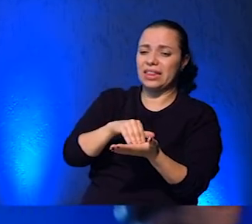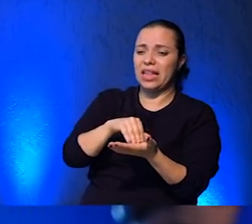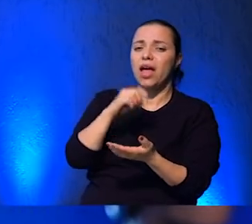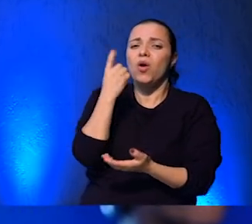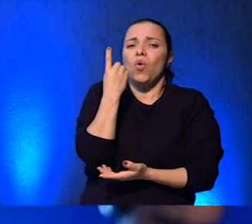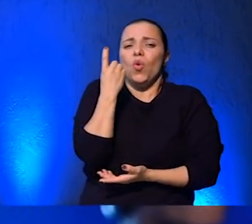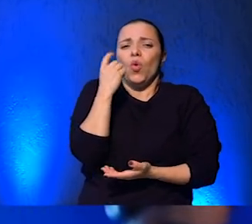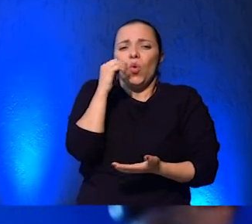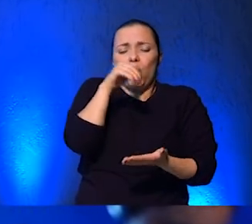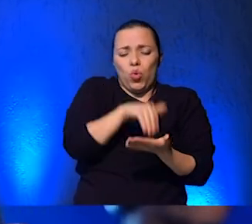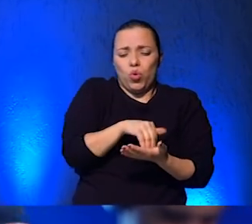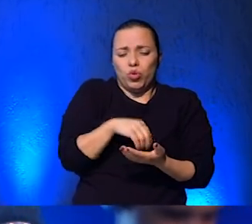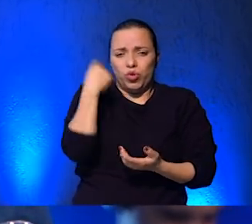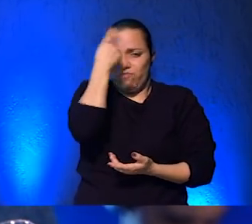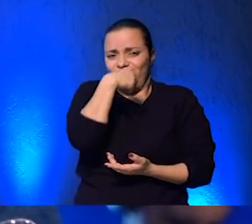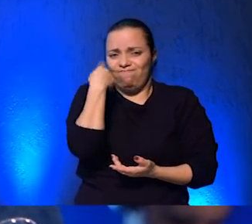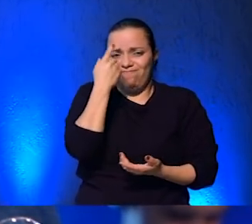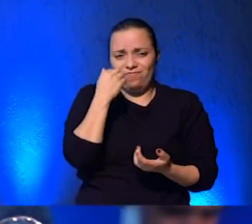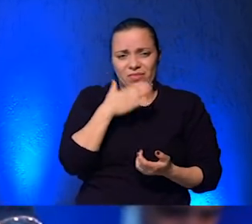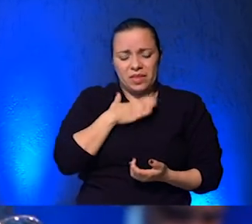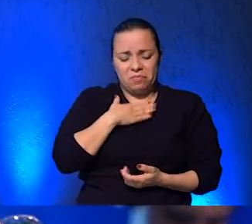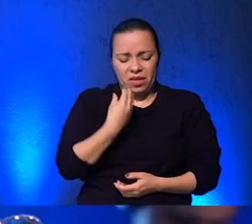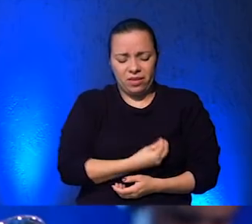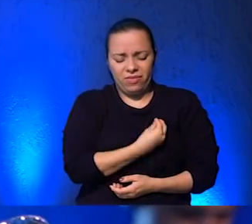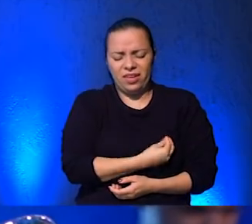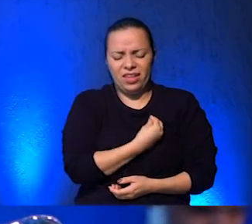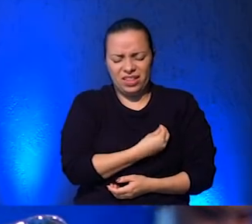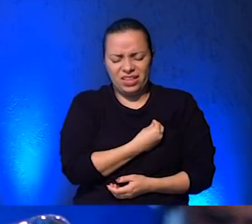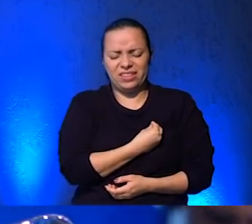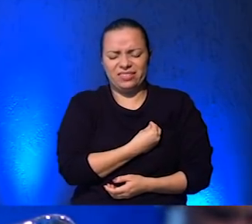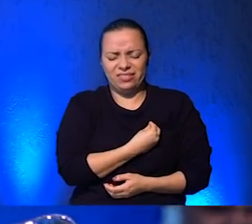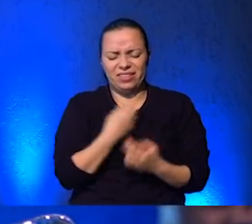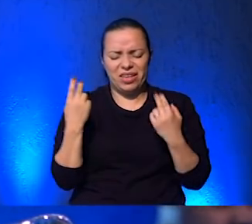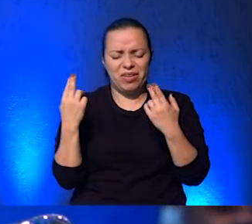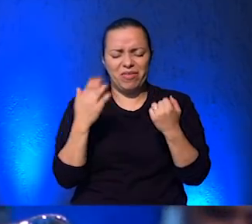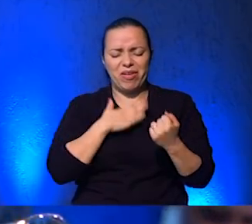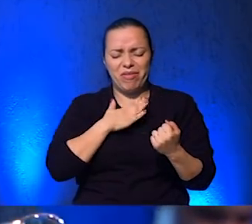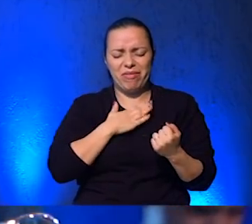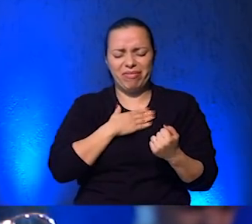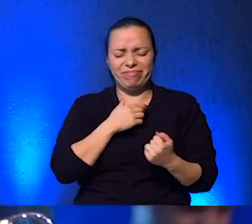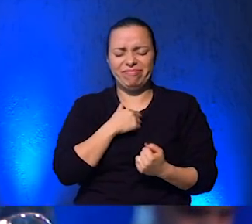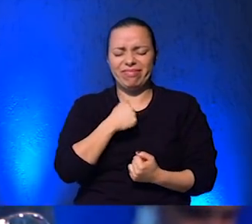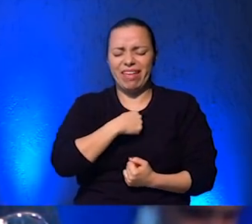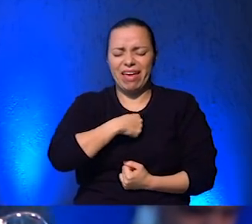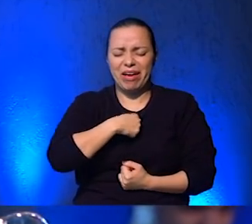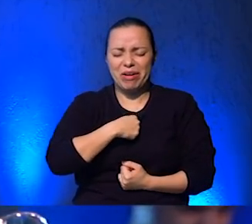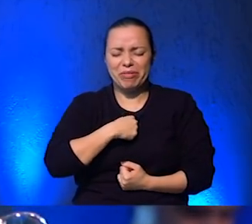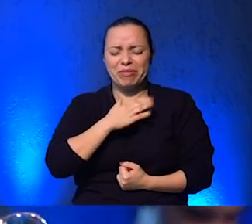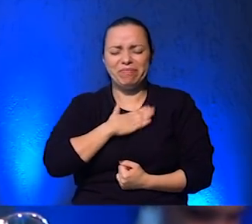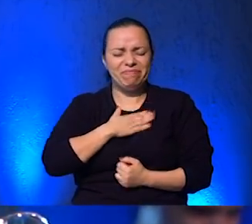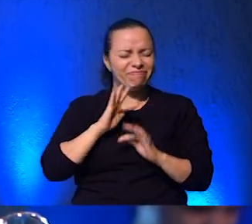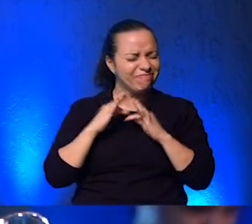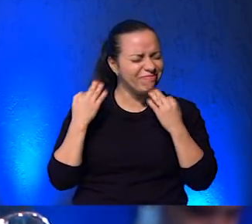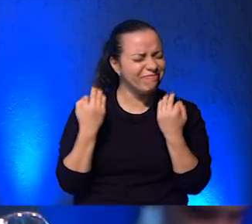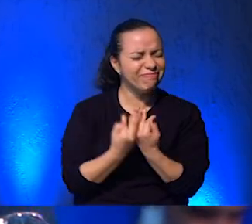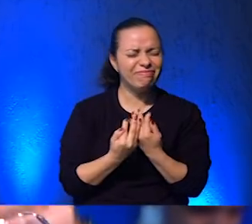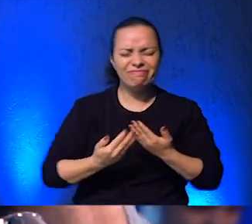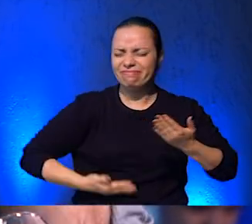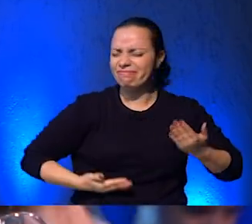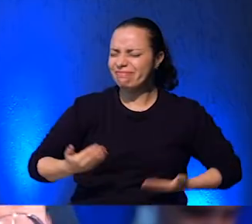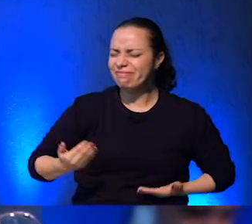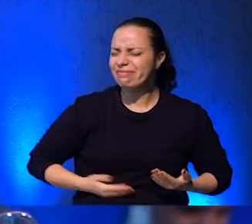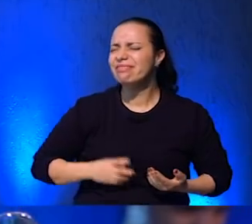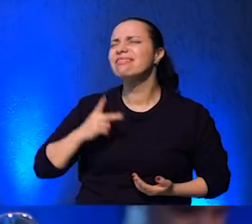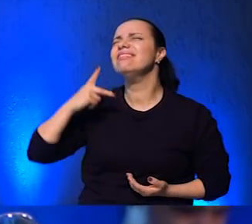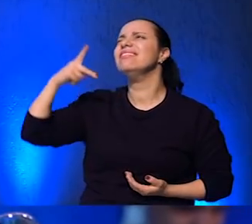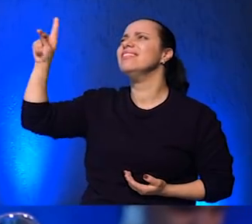eu ea minha casa serviremos ao senhor o record a maior parte chora vocais aleluia aleluia e